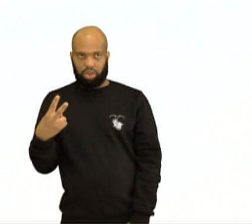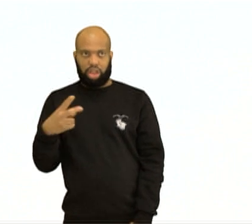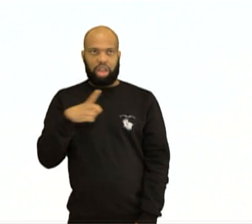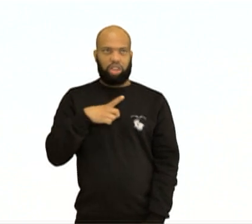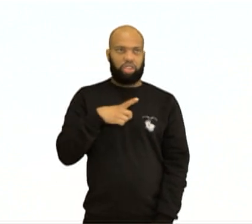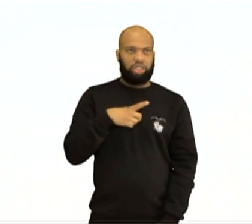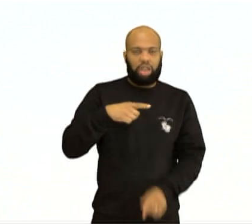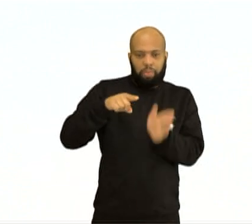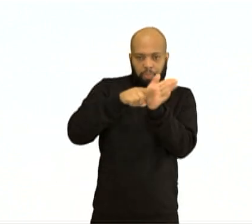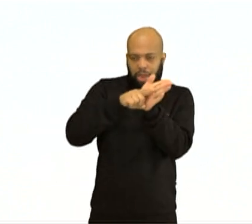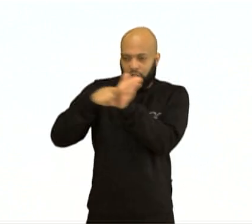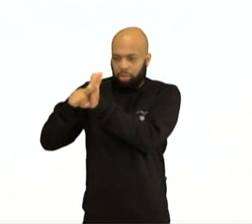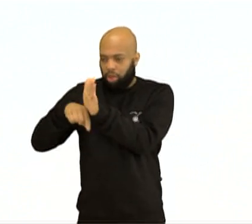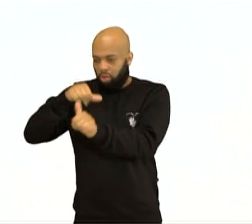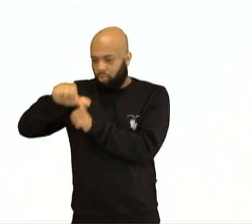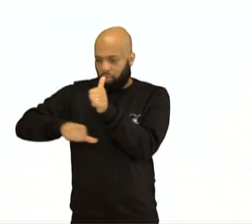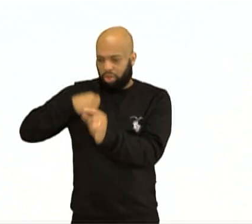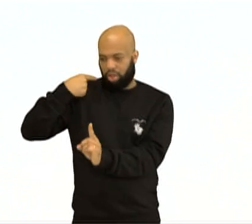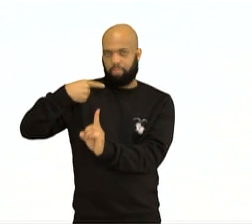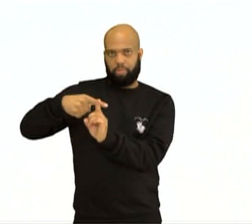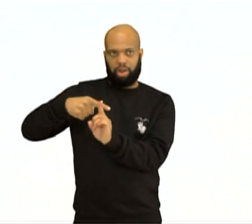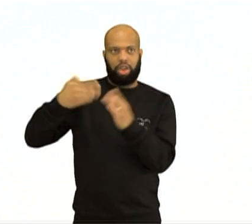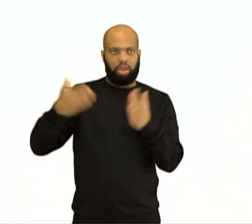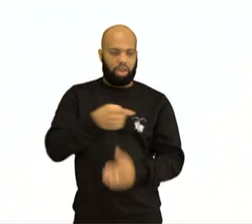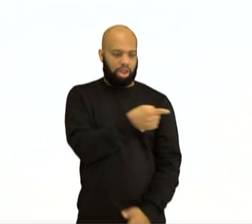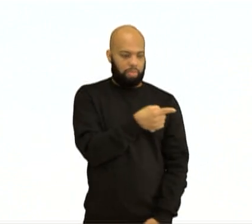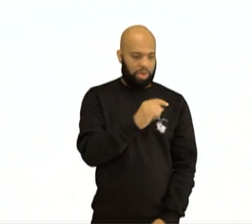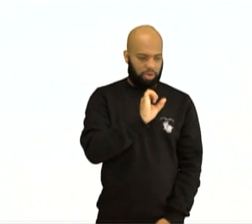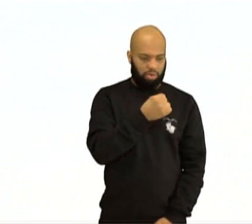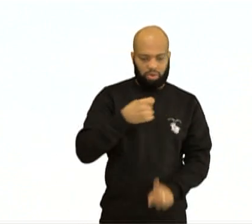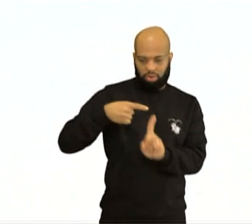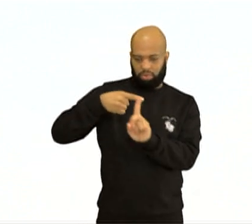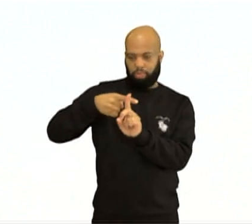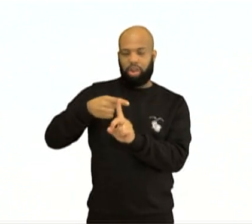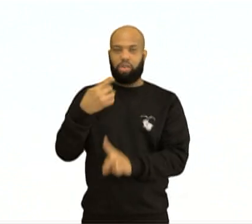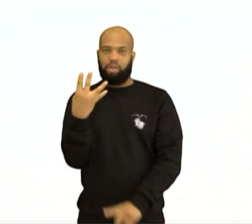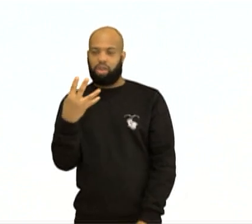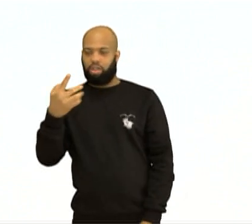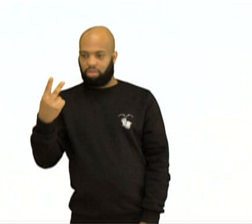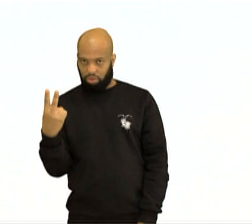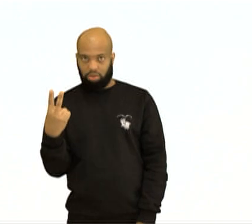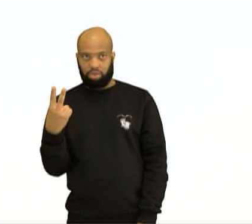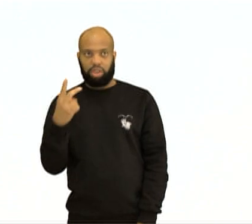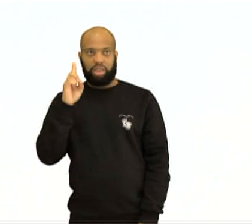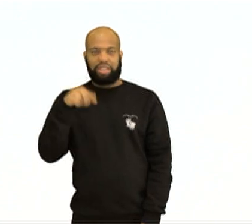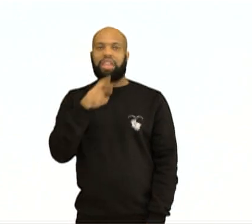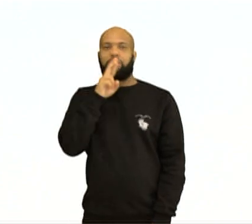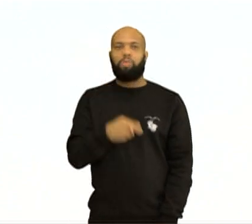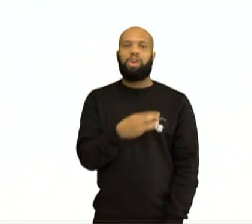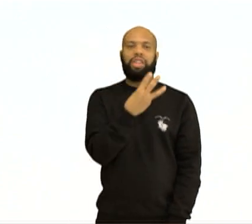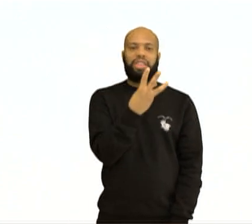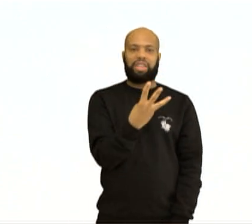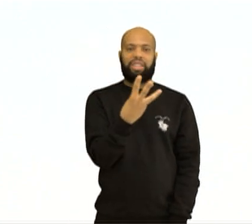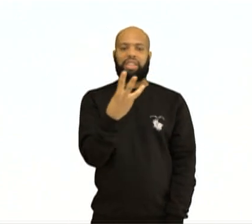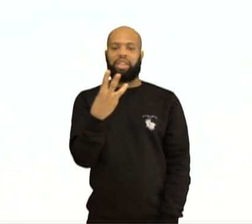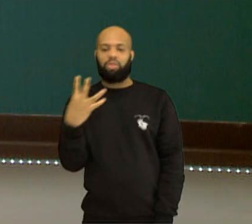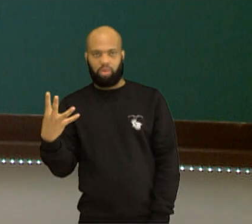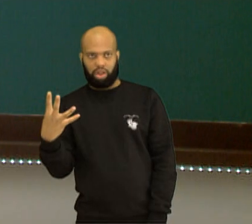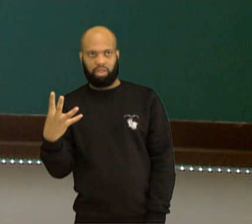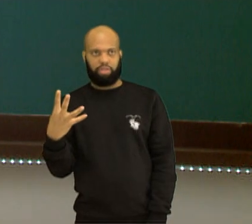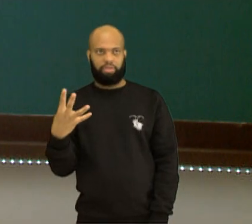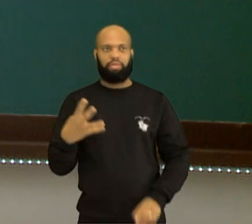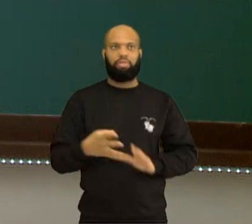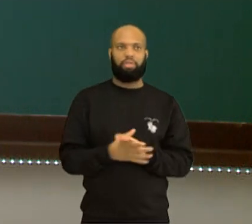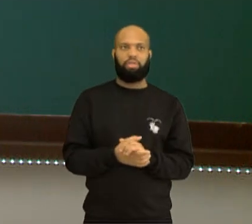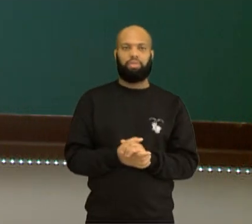ficou mais. Então, vai ficar menos 8 mais 42, que é 34, tá bom? Ou seja,